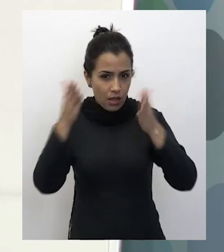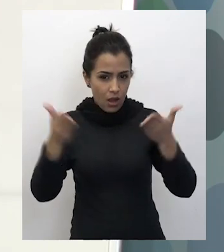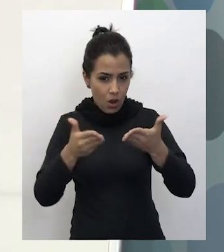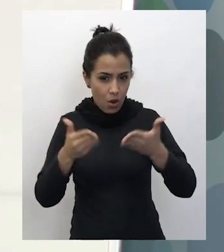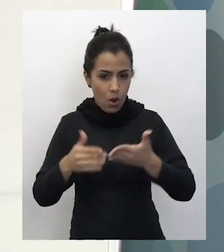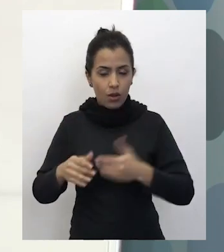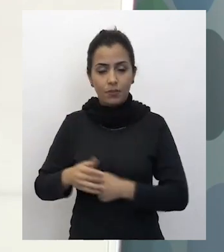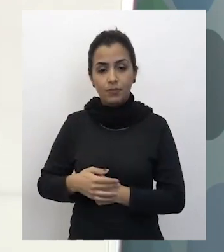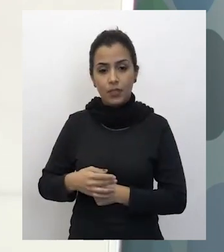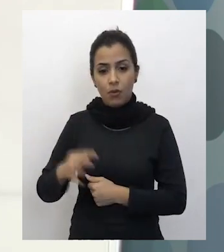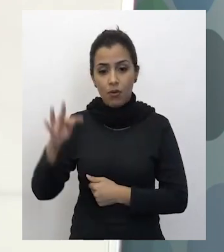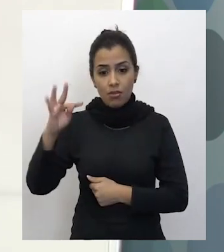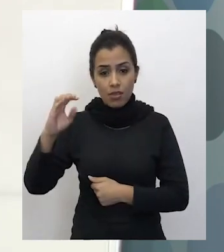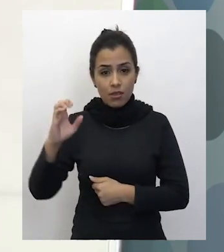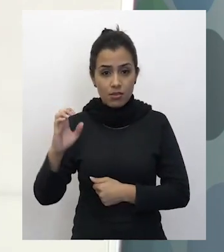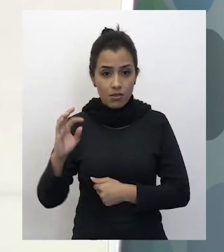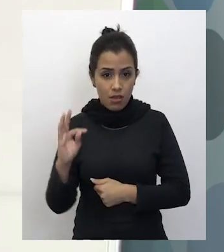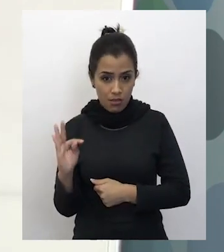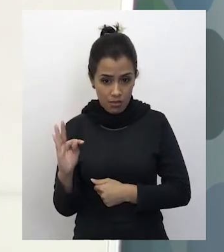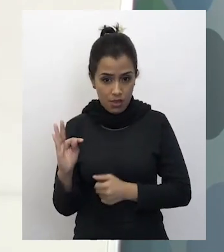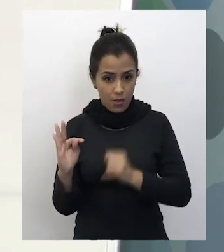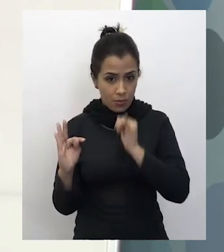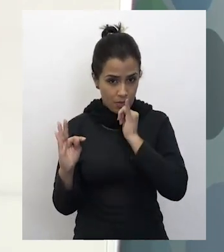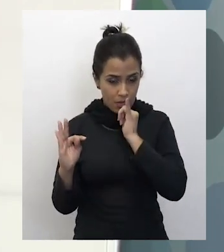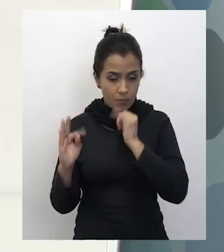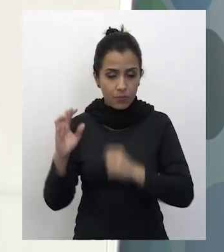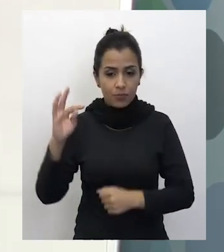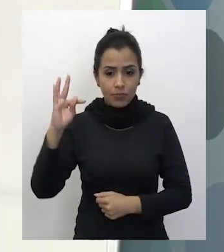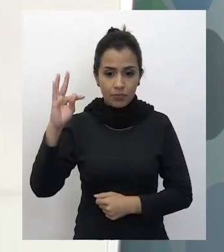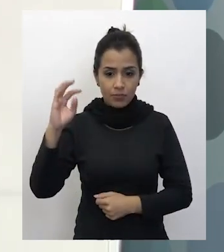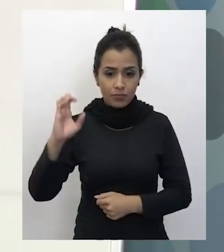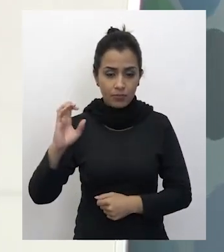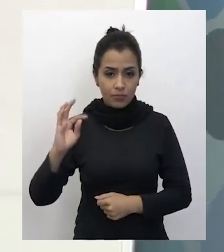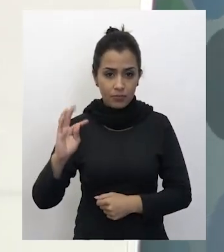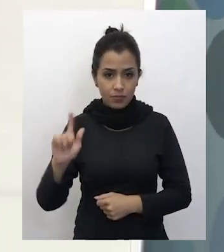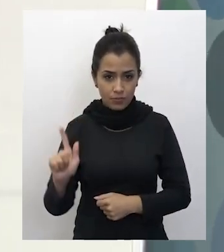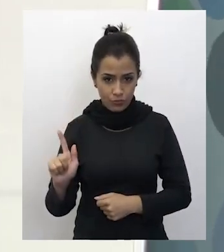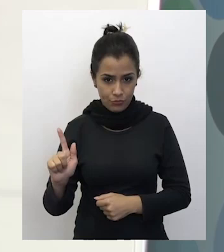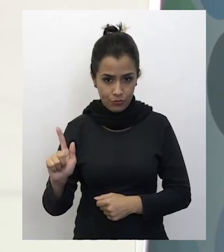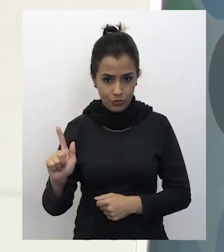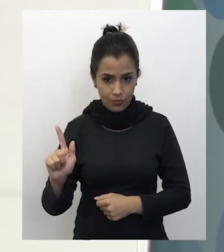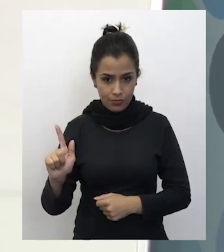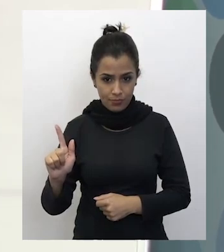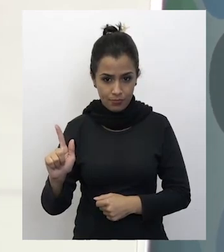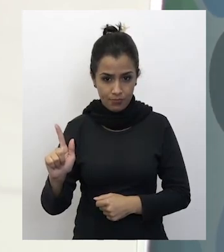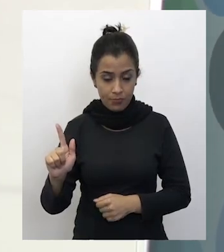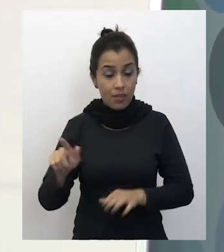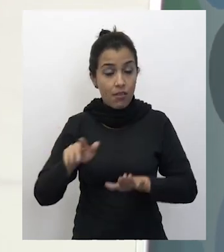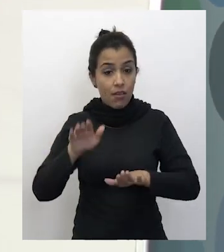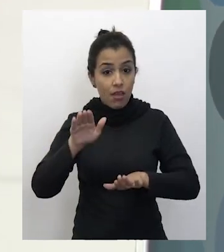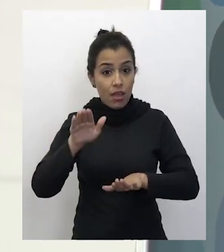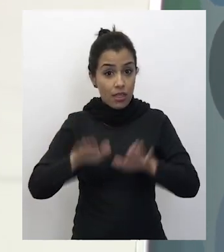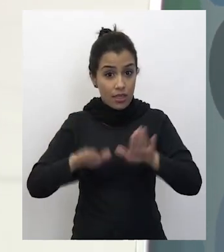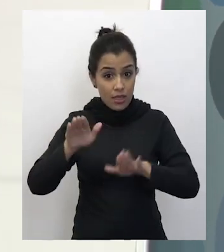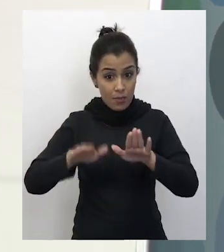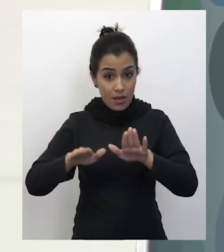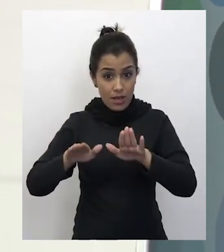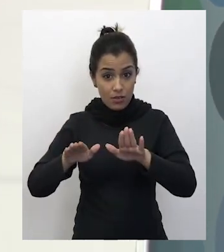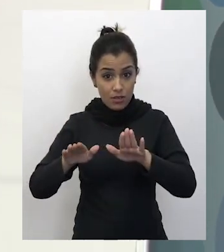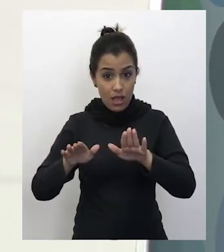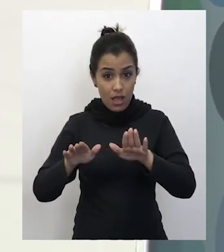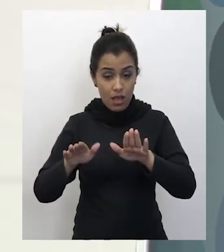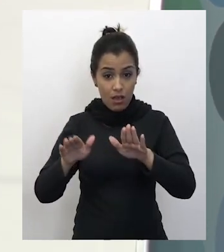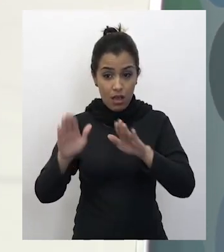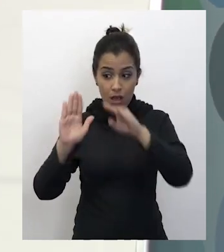fosse o T de novo, e aqui fosse o G, tá bom? Bom, dependendo da ordem que está